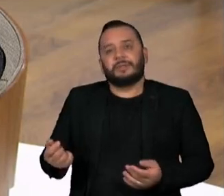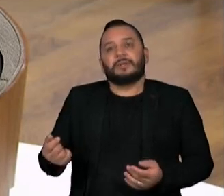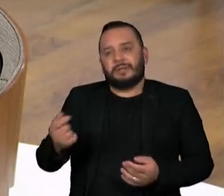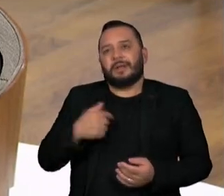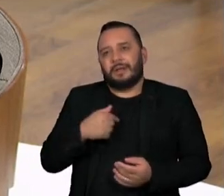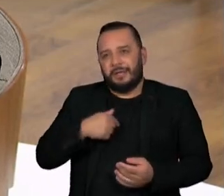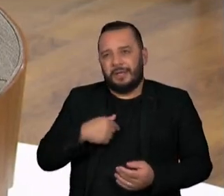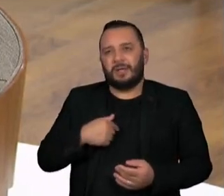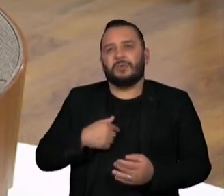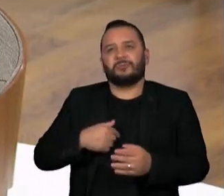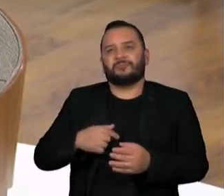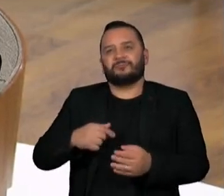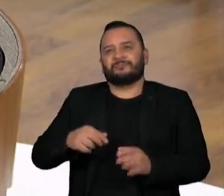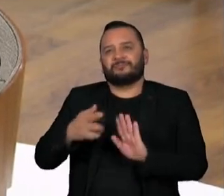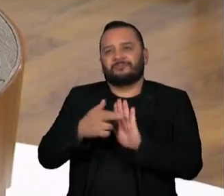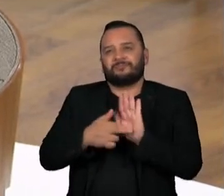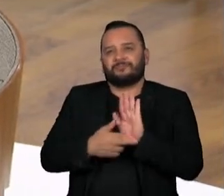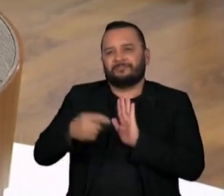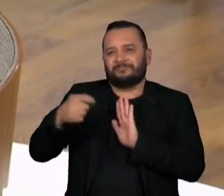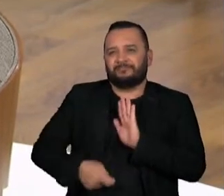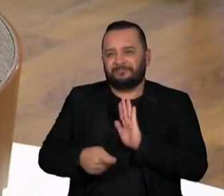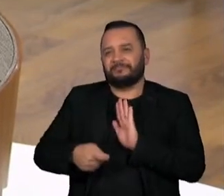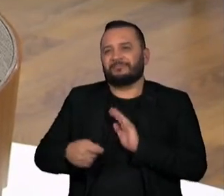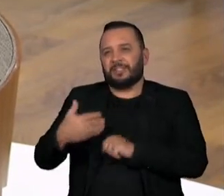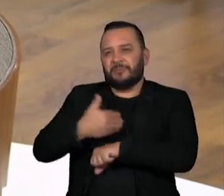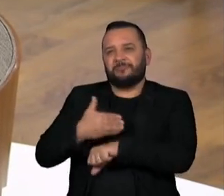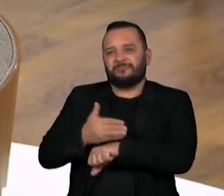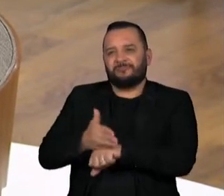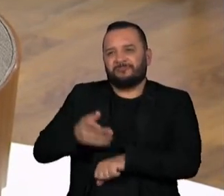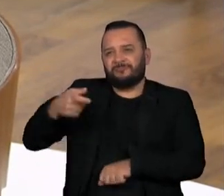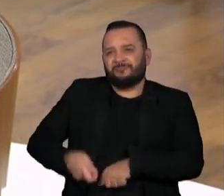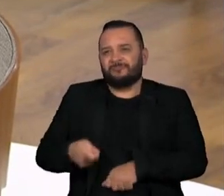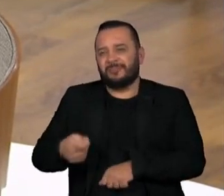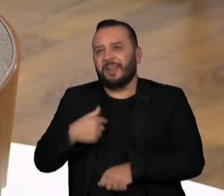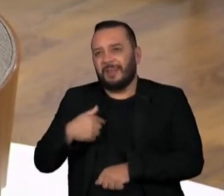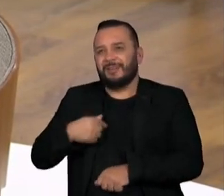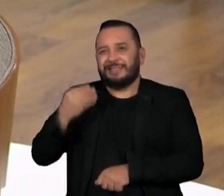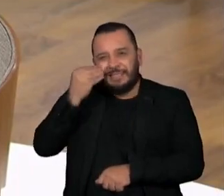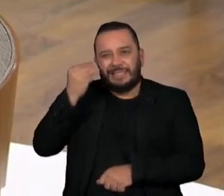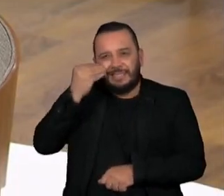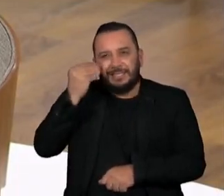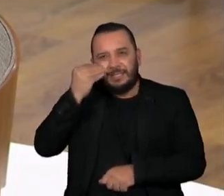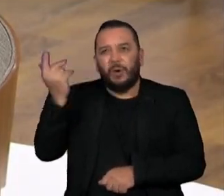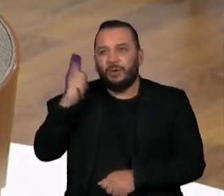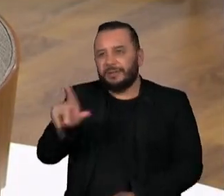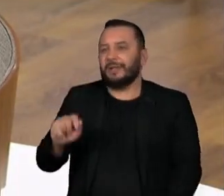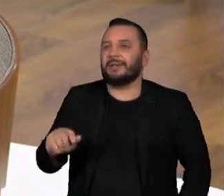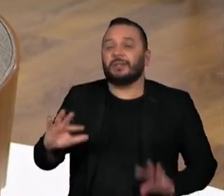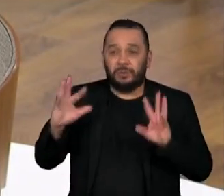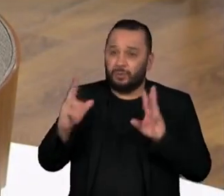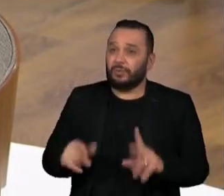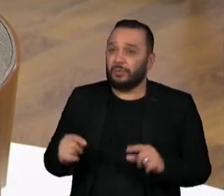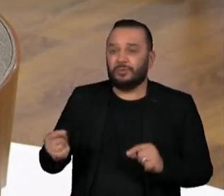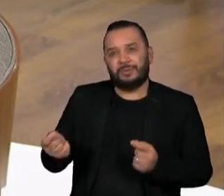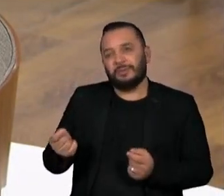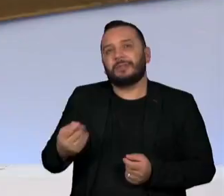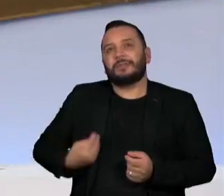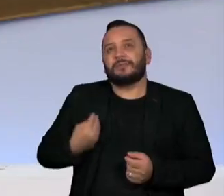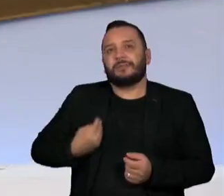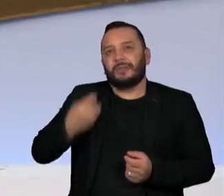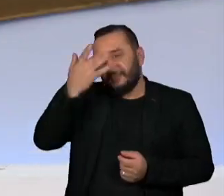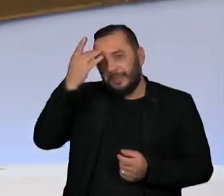A persistência, o saber que você insistindo uma hora você consegue. Né? Eu acho que tudo isso está... A convivência com pessoas muito diferentes.